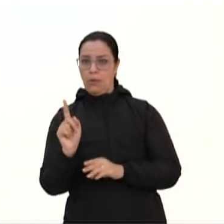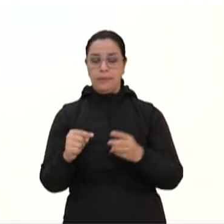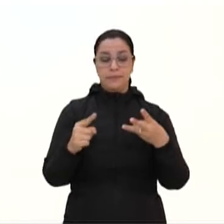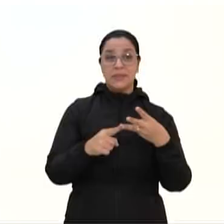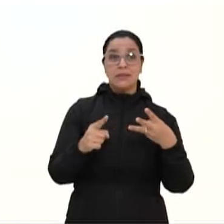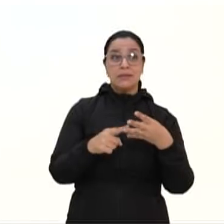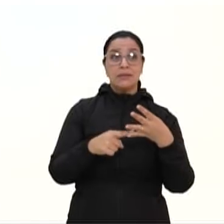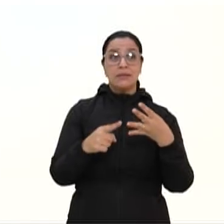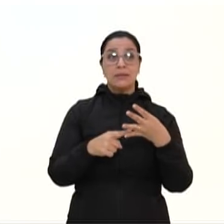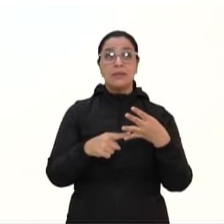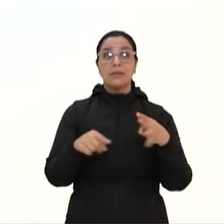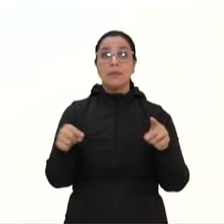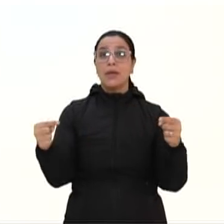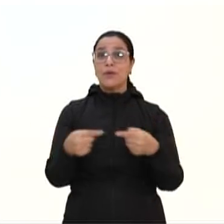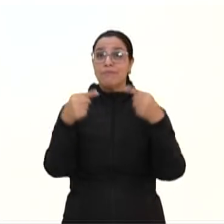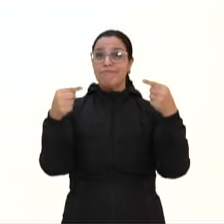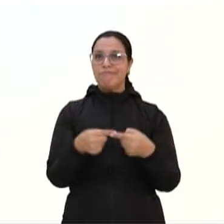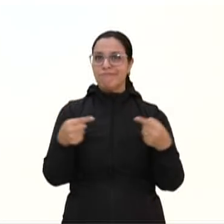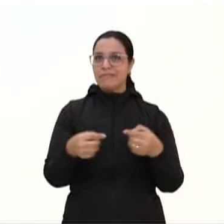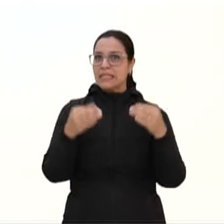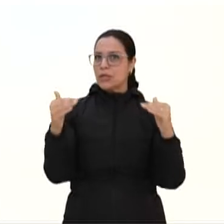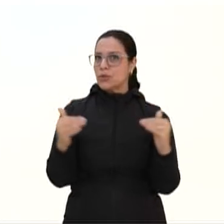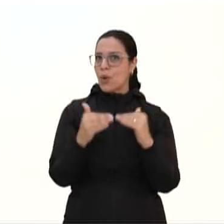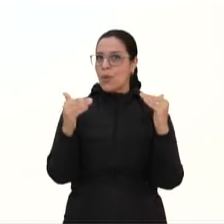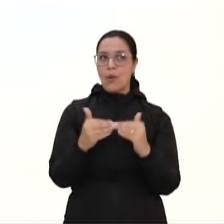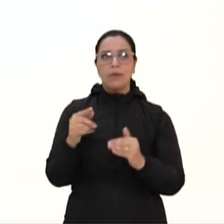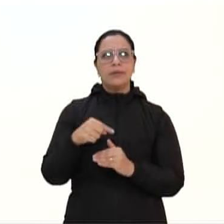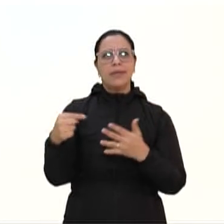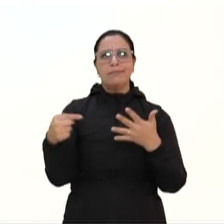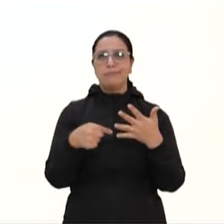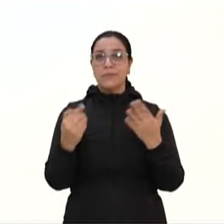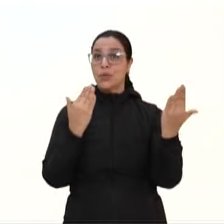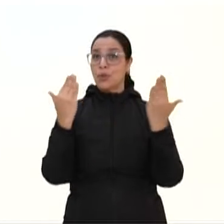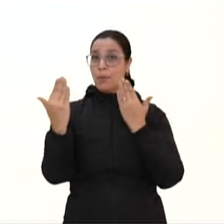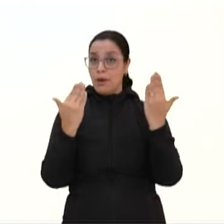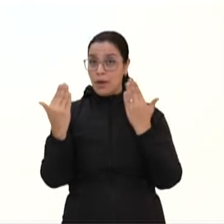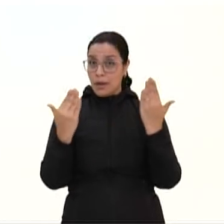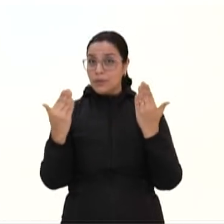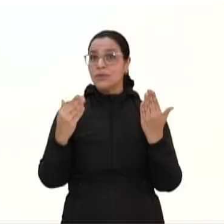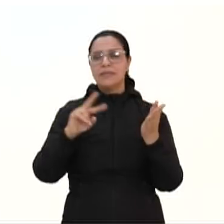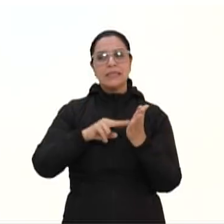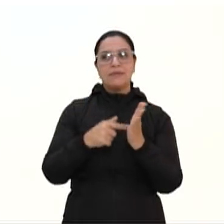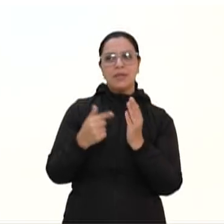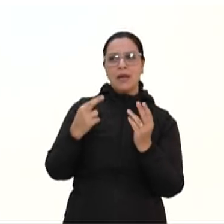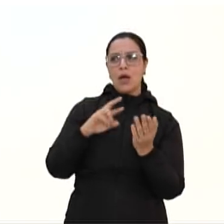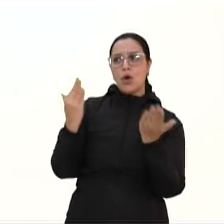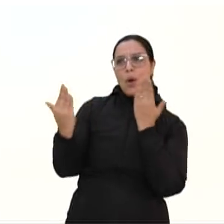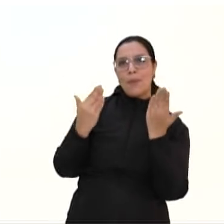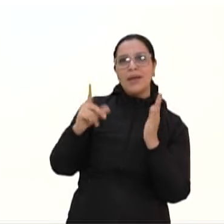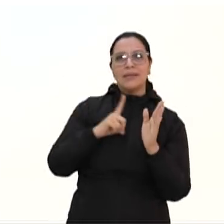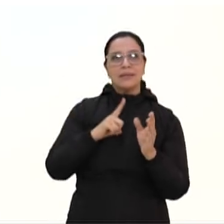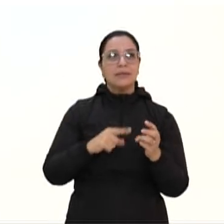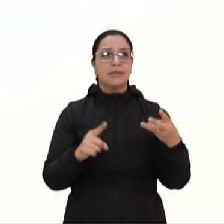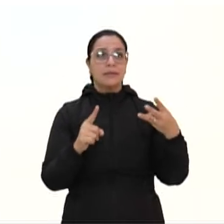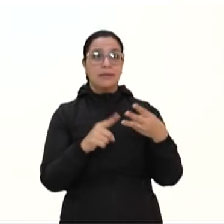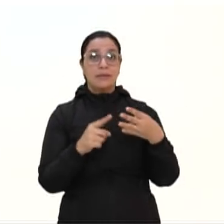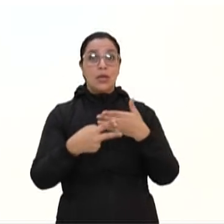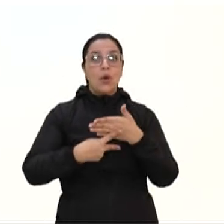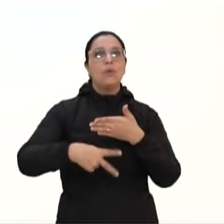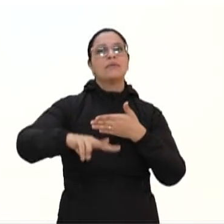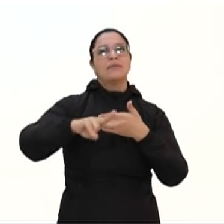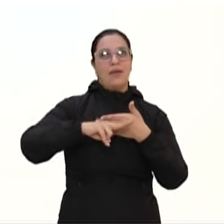subordinativas em causais, exprime causa. Já vimos isso, né? Concessivas exprime